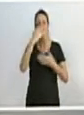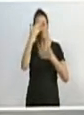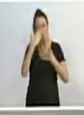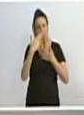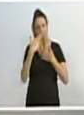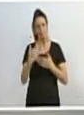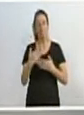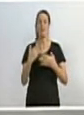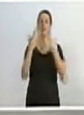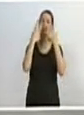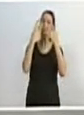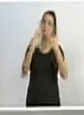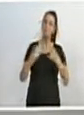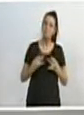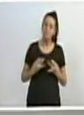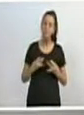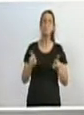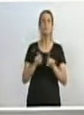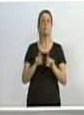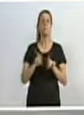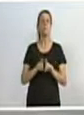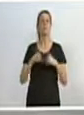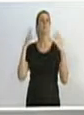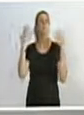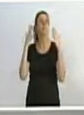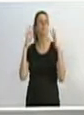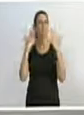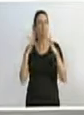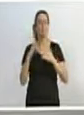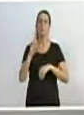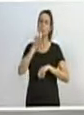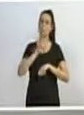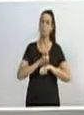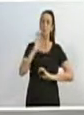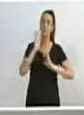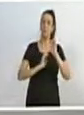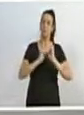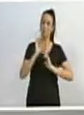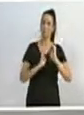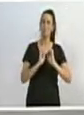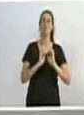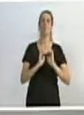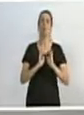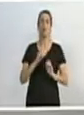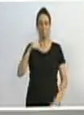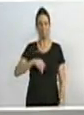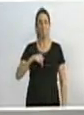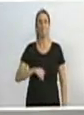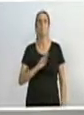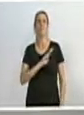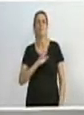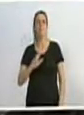pela atenção, e viva o empreendedorismo, que o empreendedorismo mora aqui. Em Blumenau.